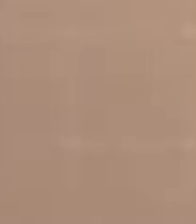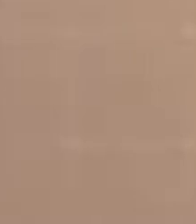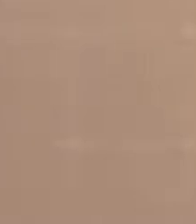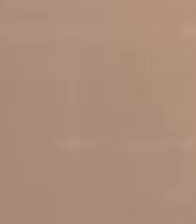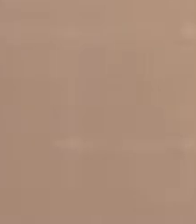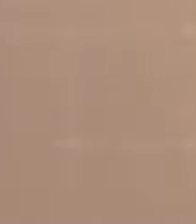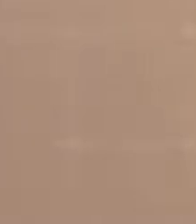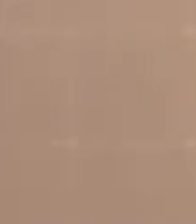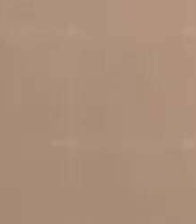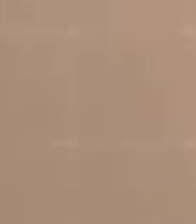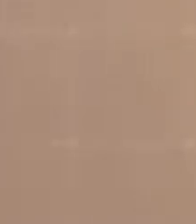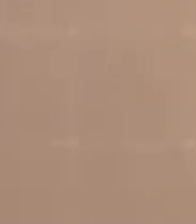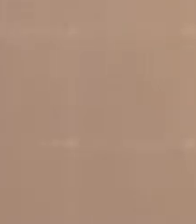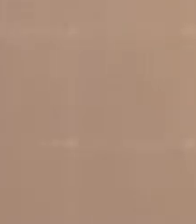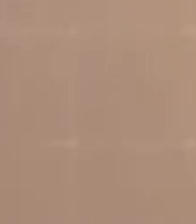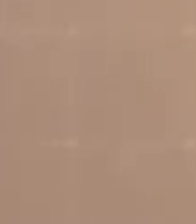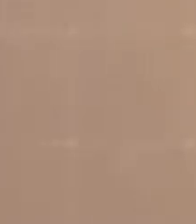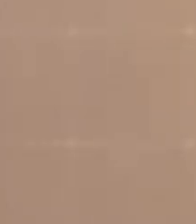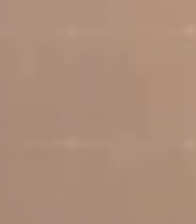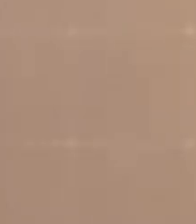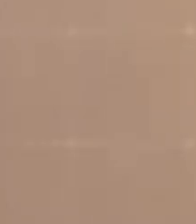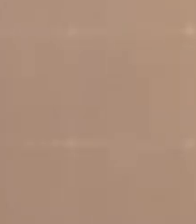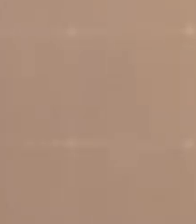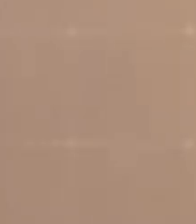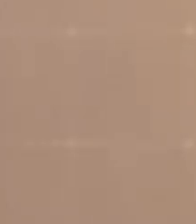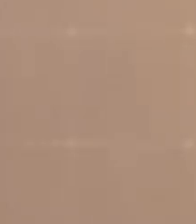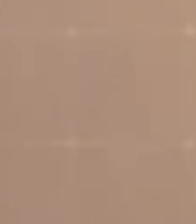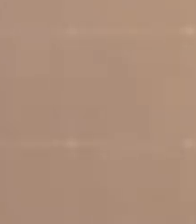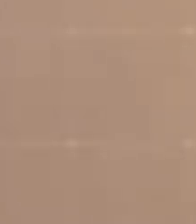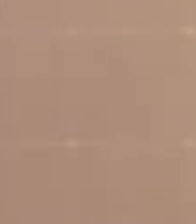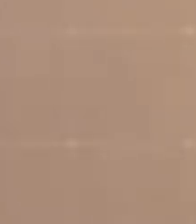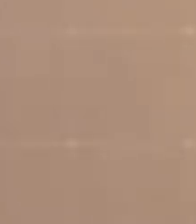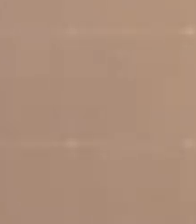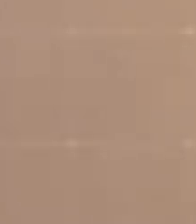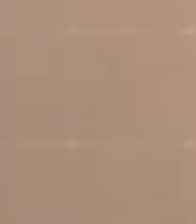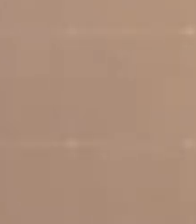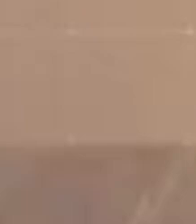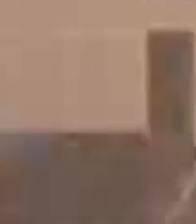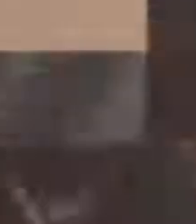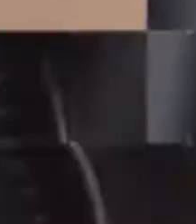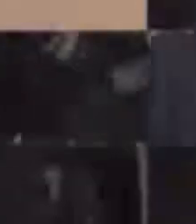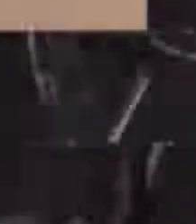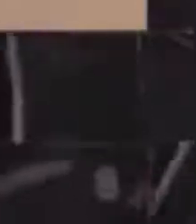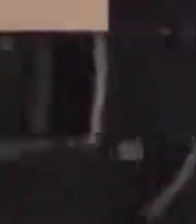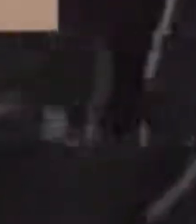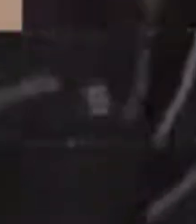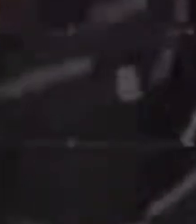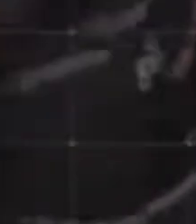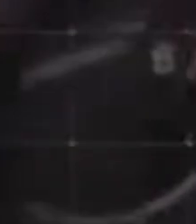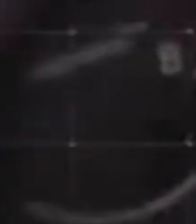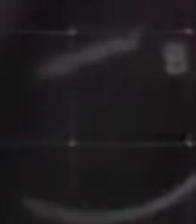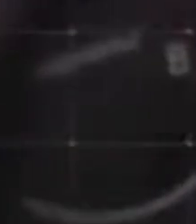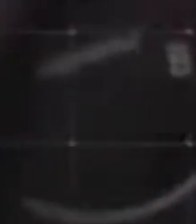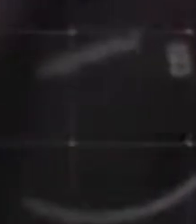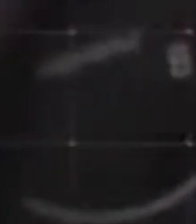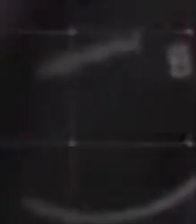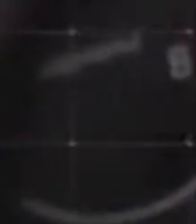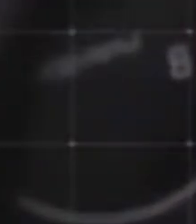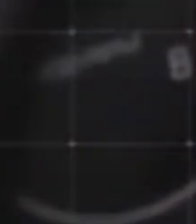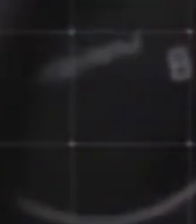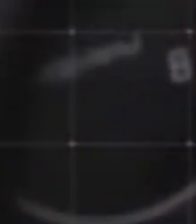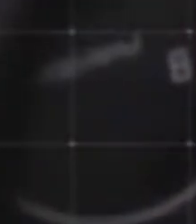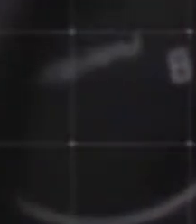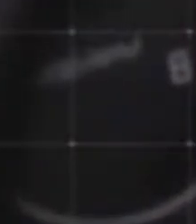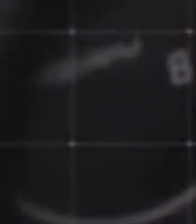velocidade de 80 km por hora, o motorista não deve dirigir abaixo de 40. Confira mais na programação da